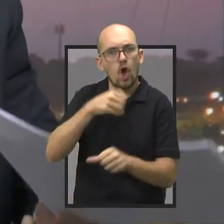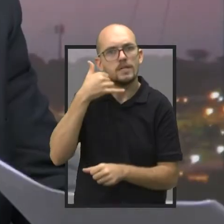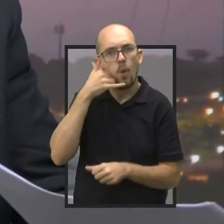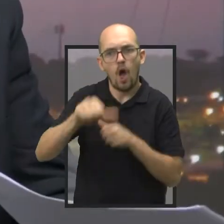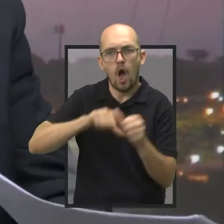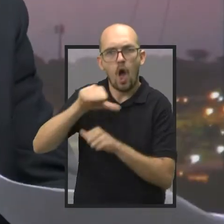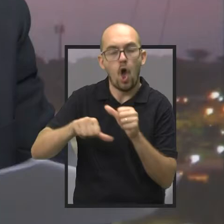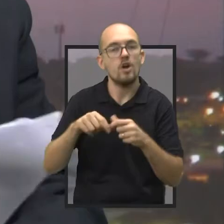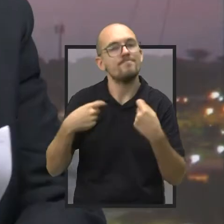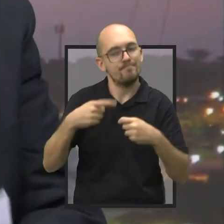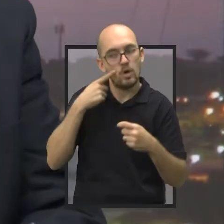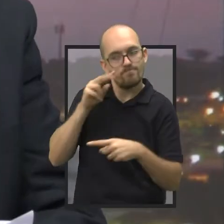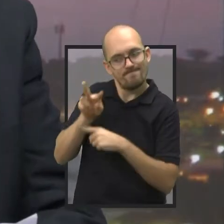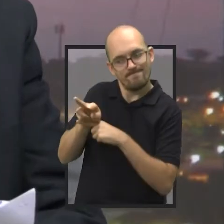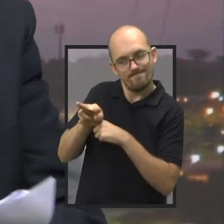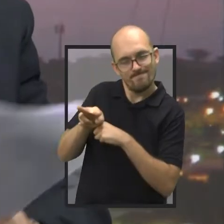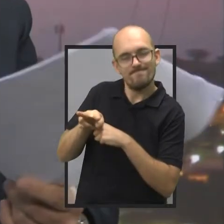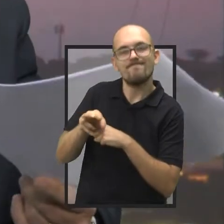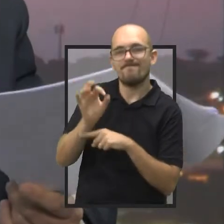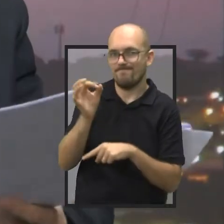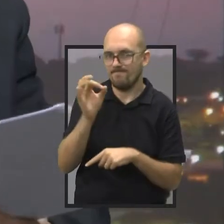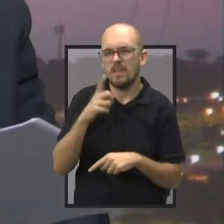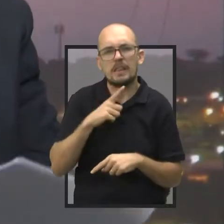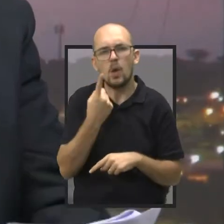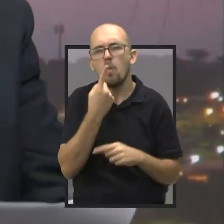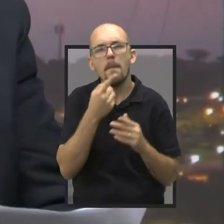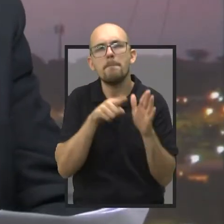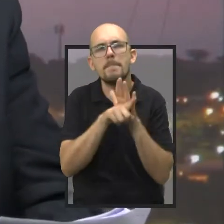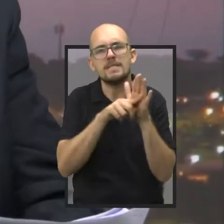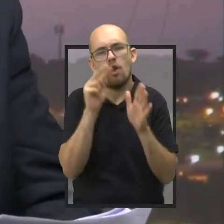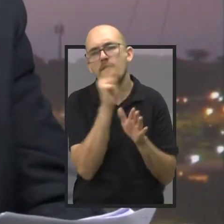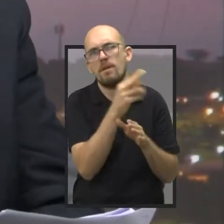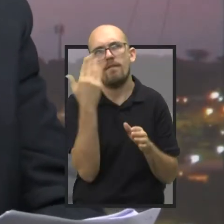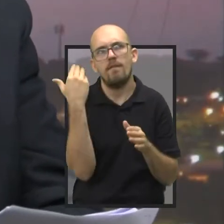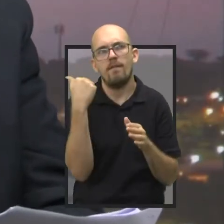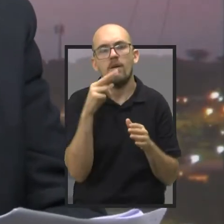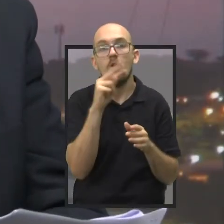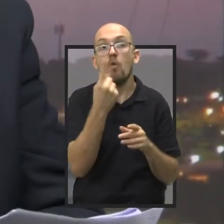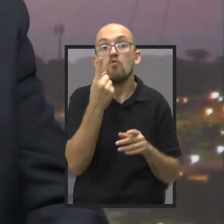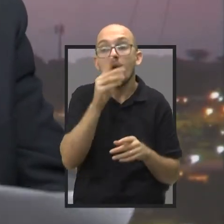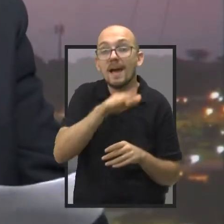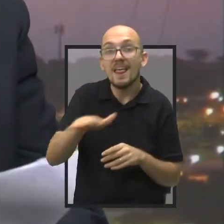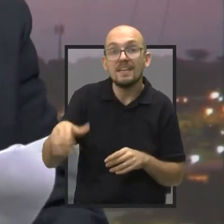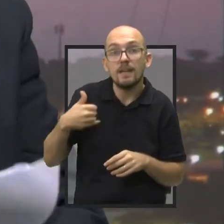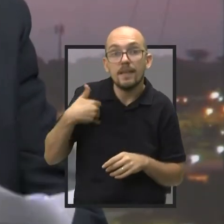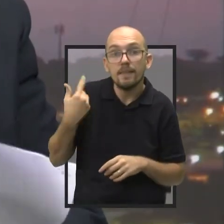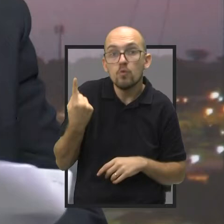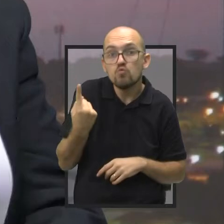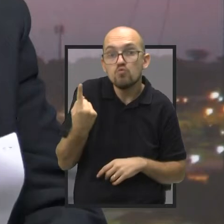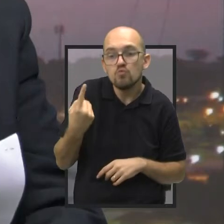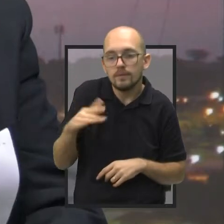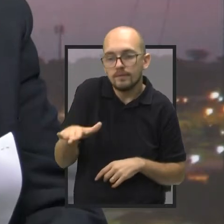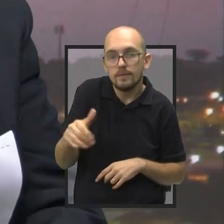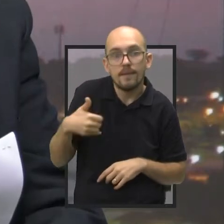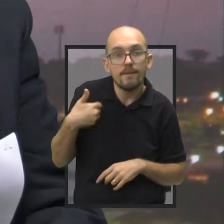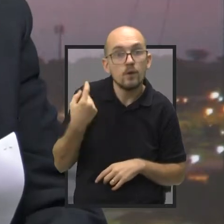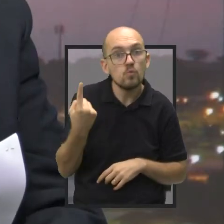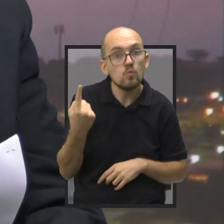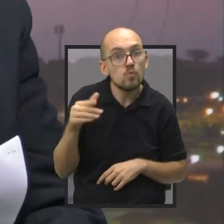número de informações, né? Até tem um estudo que hoje uma criança no primeiro aninho